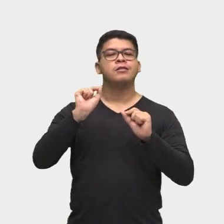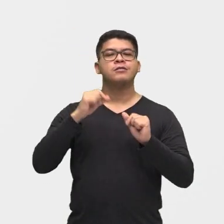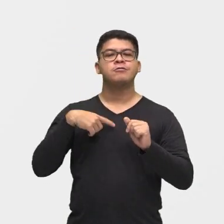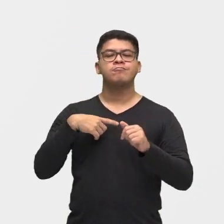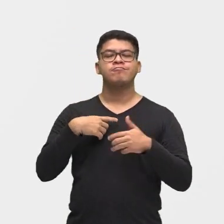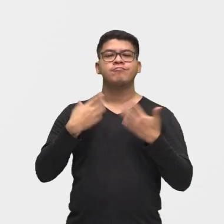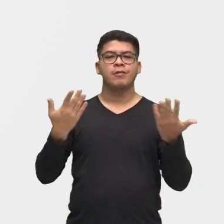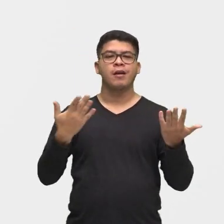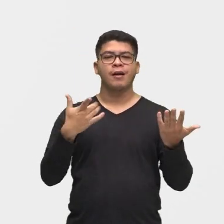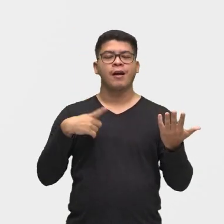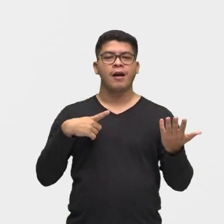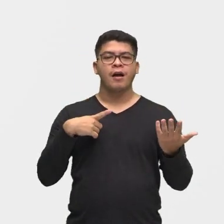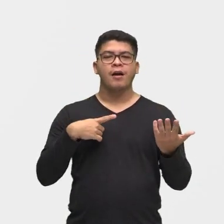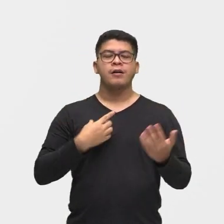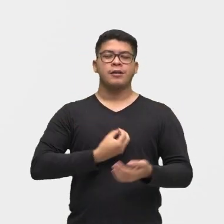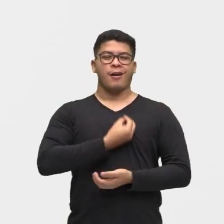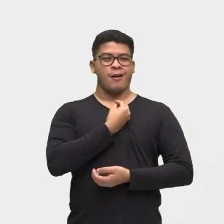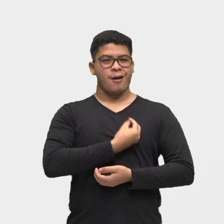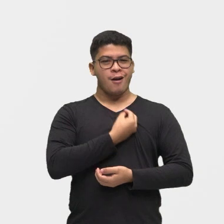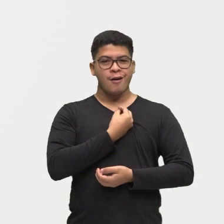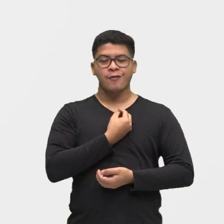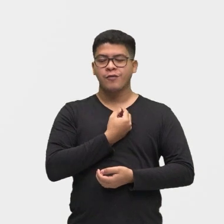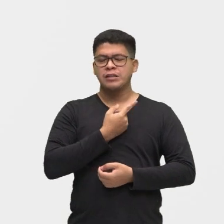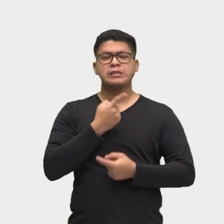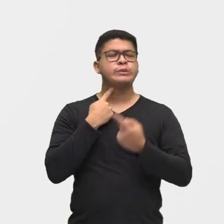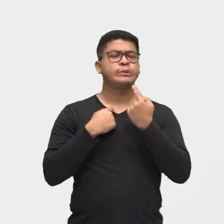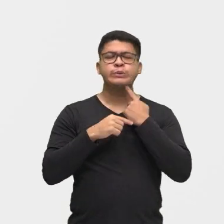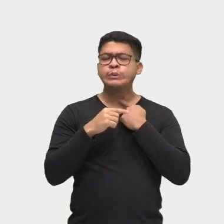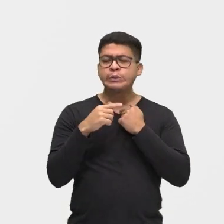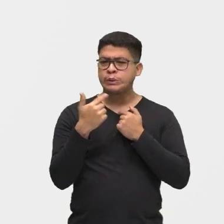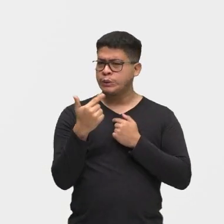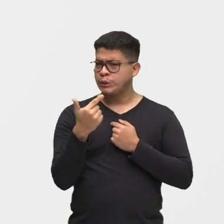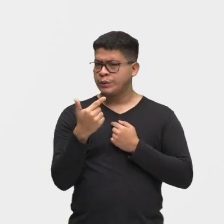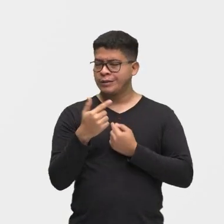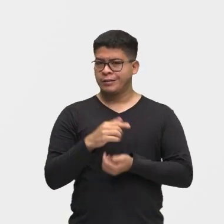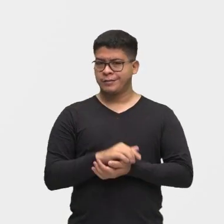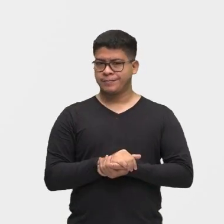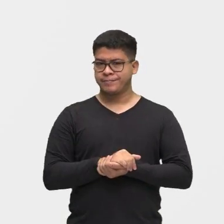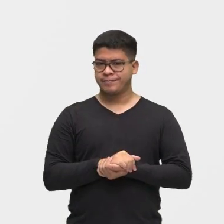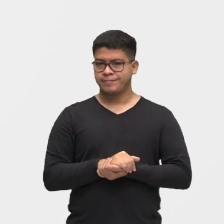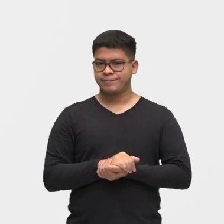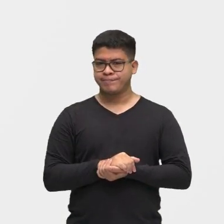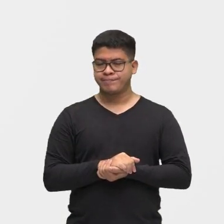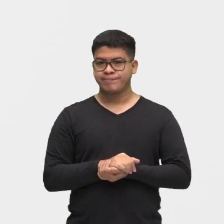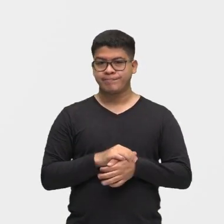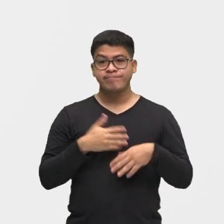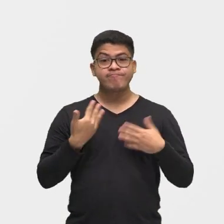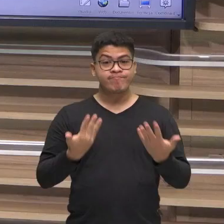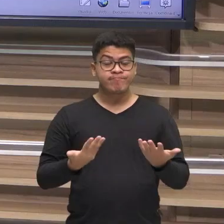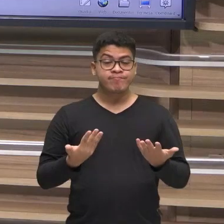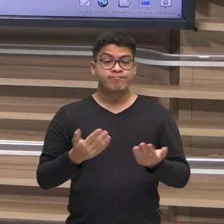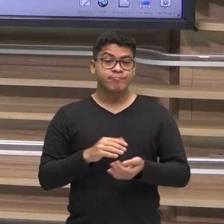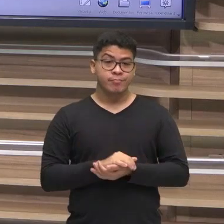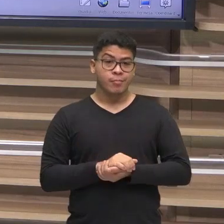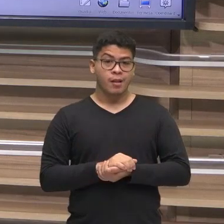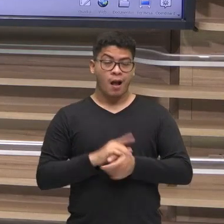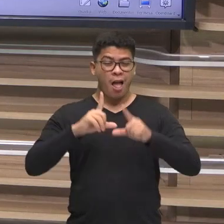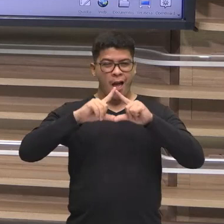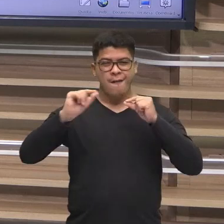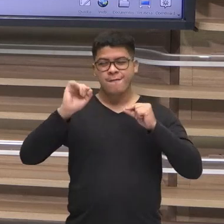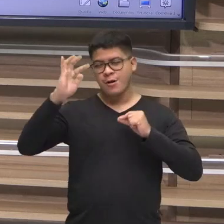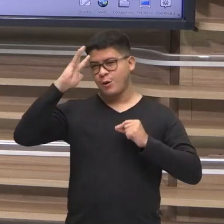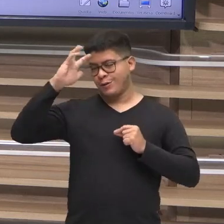ele vivia, prazer não sabia o que era, mas dor não conhecia. Então, essa fuga da realidade,